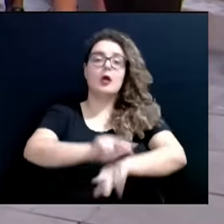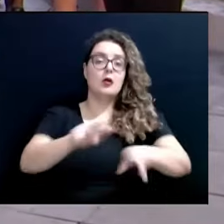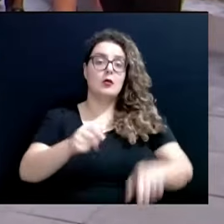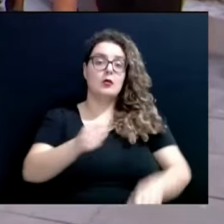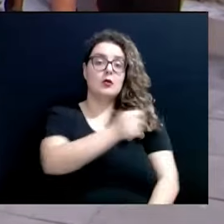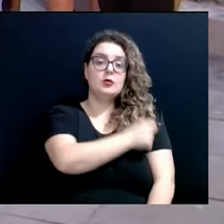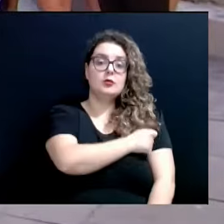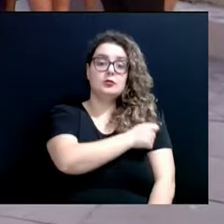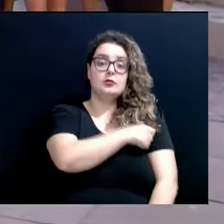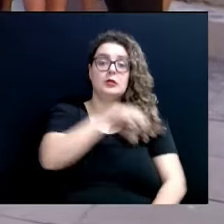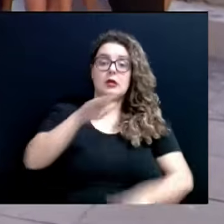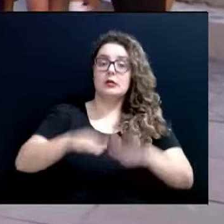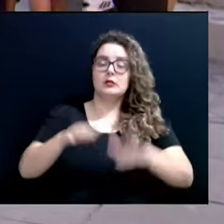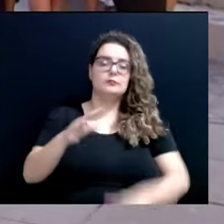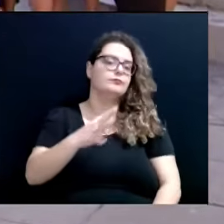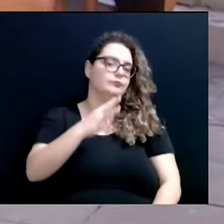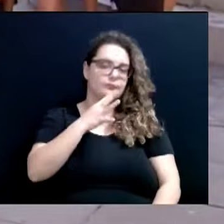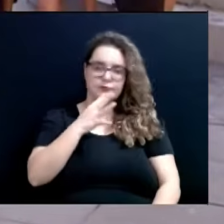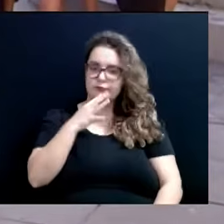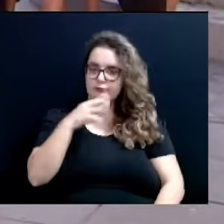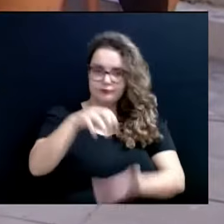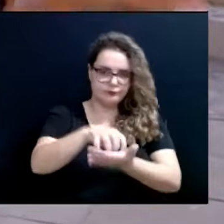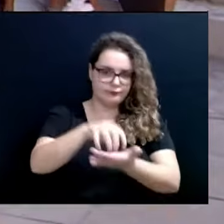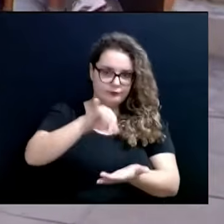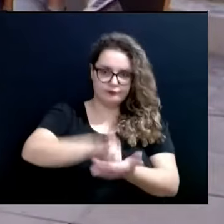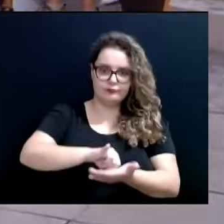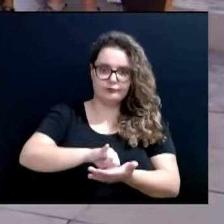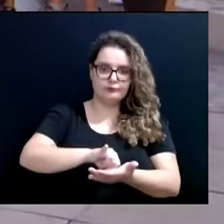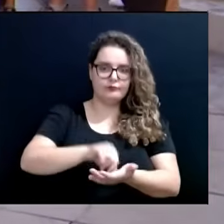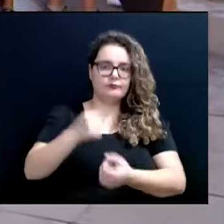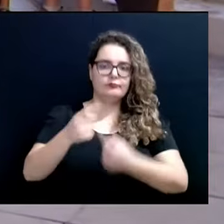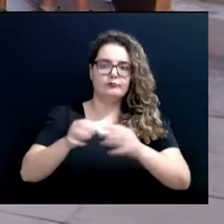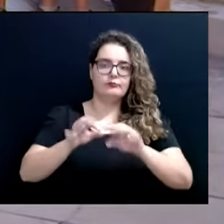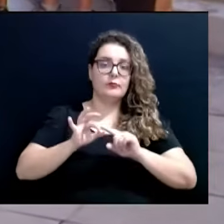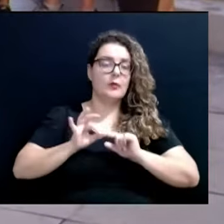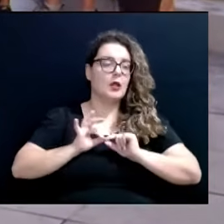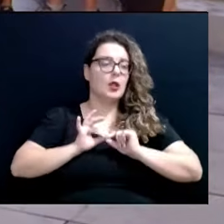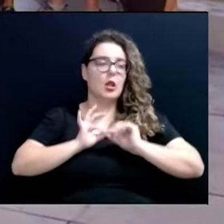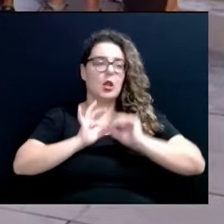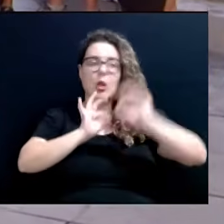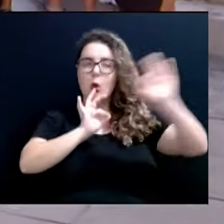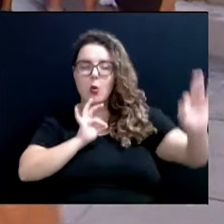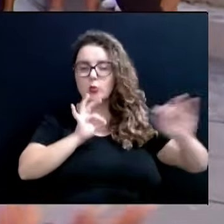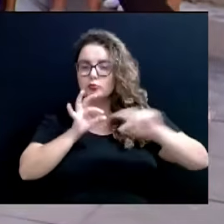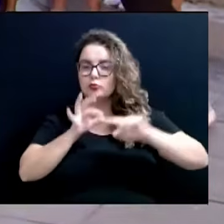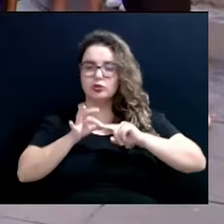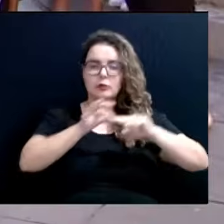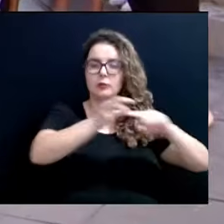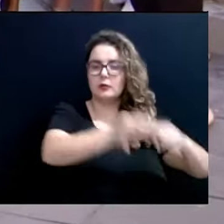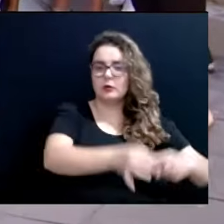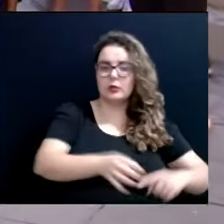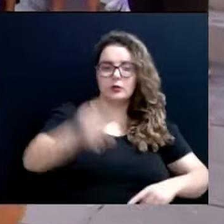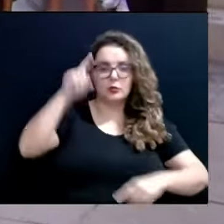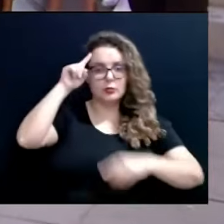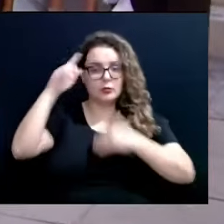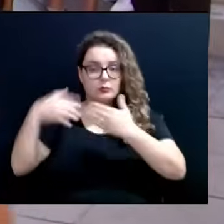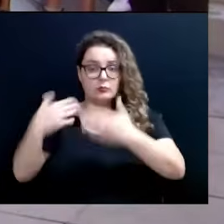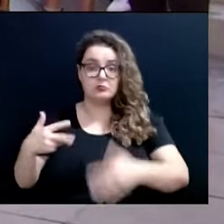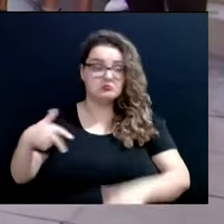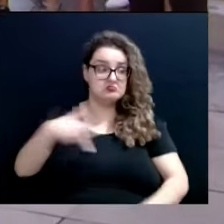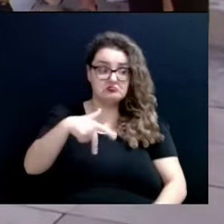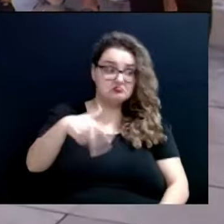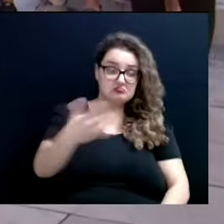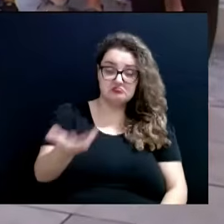não conhecem o centro da cidade. Alguns vêm de lugares distantes, no dia a dia acaba passando, às vezes, aqui em